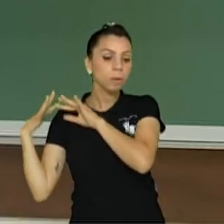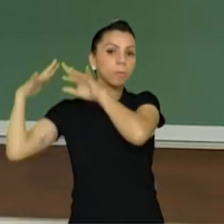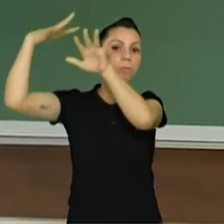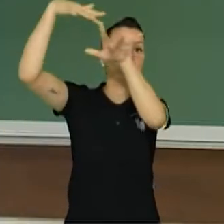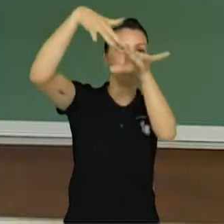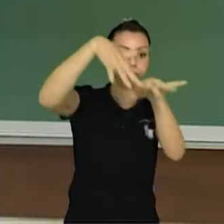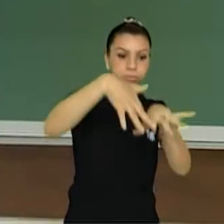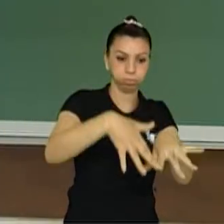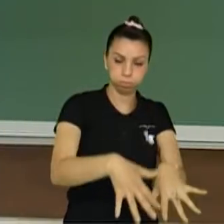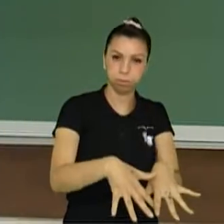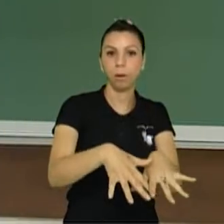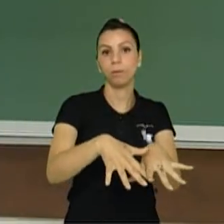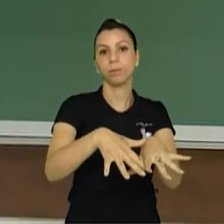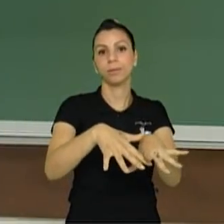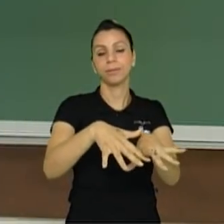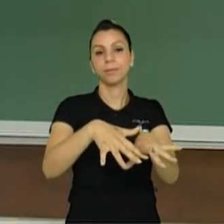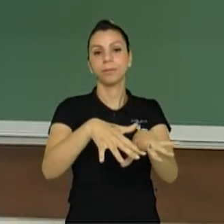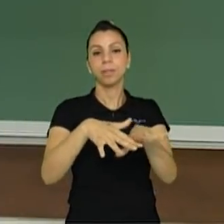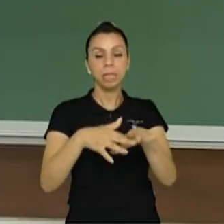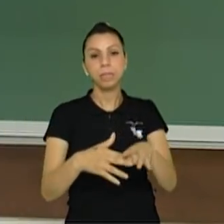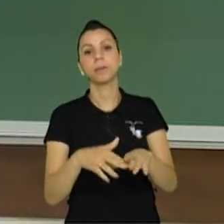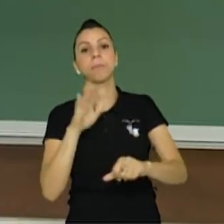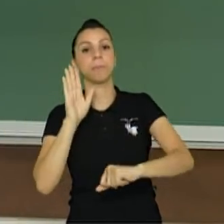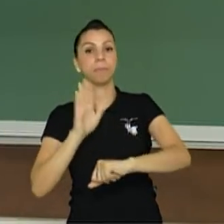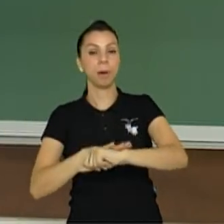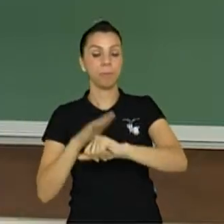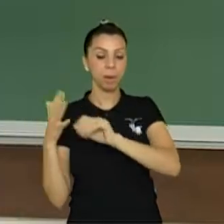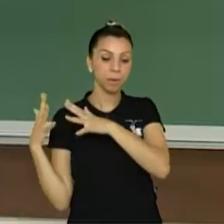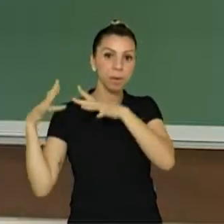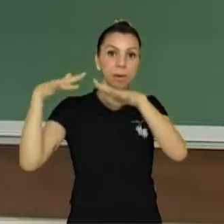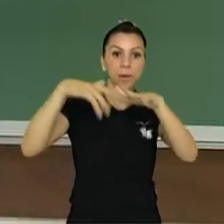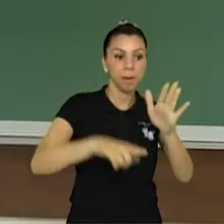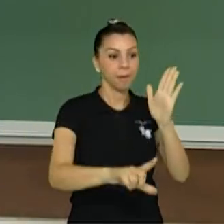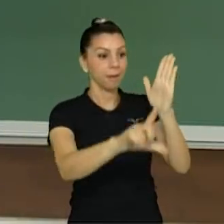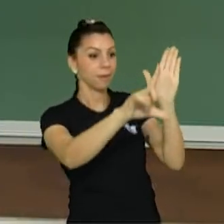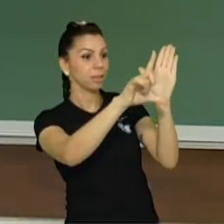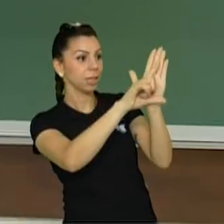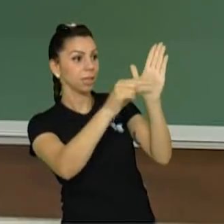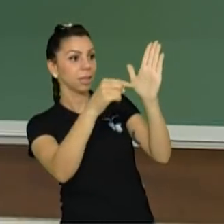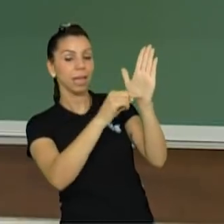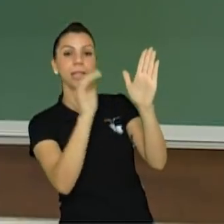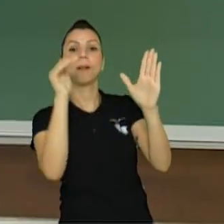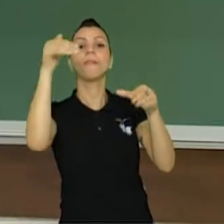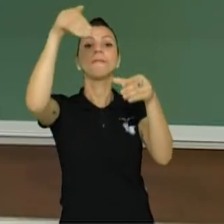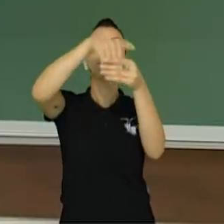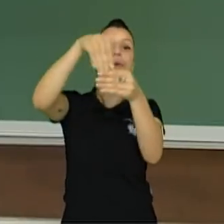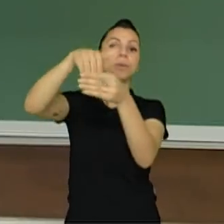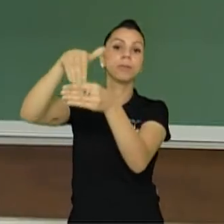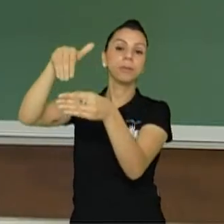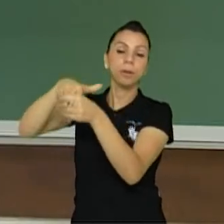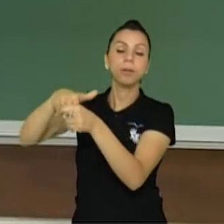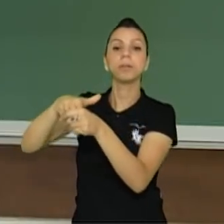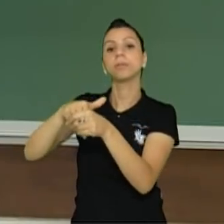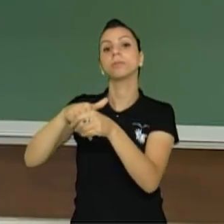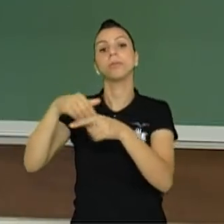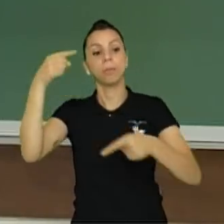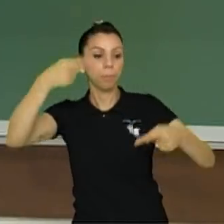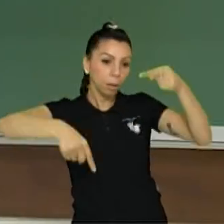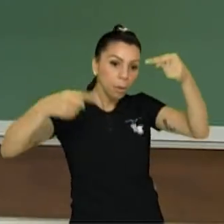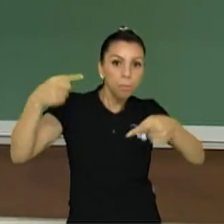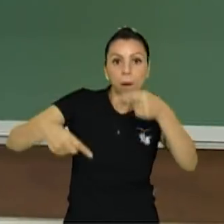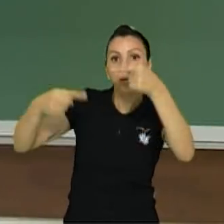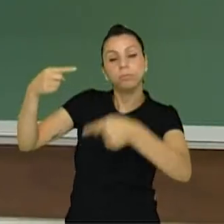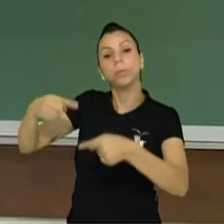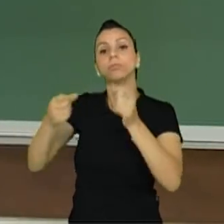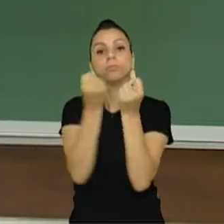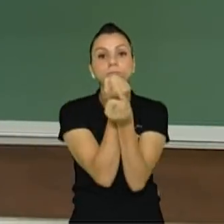essa sessão, foram para esse momento onde a lei estava sendo votada, estava se decidindo pela libertação